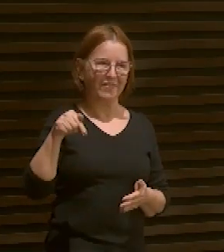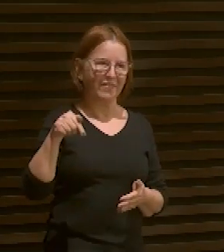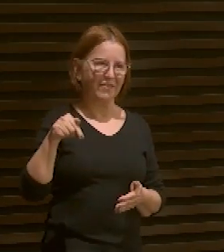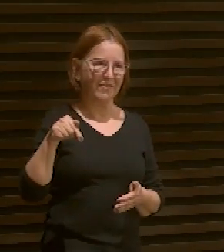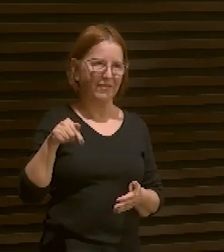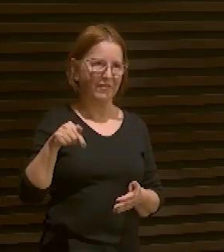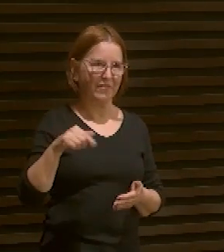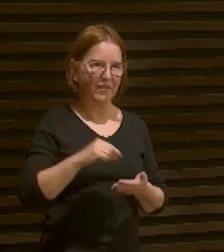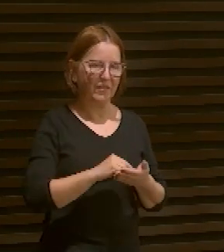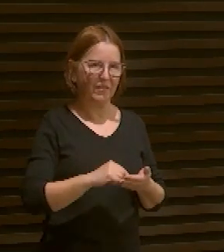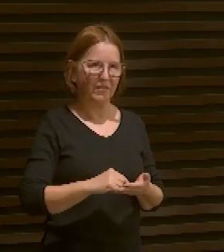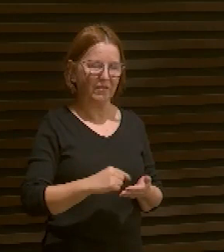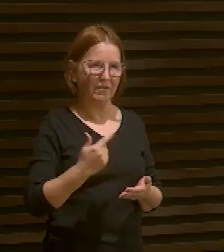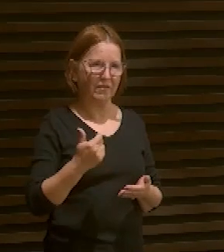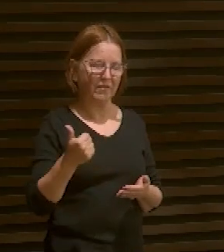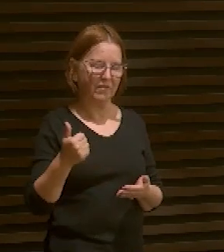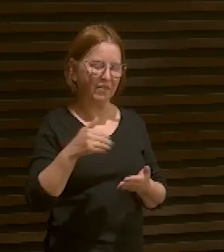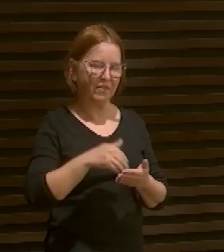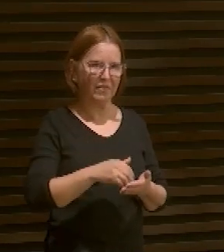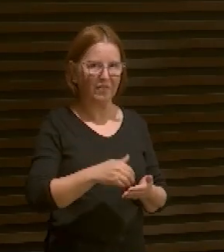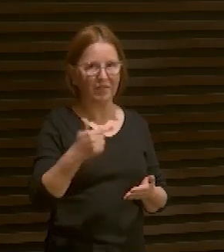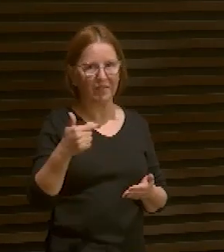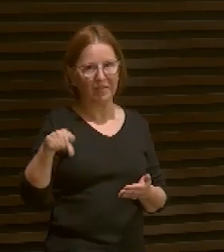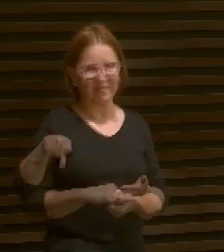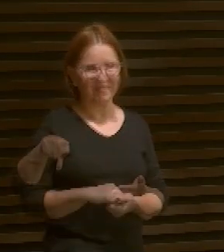de 21 a 27.